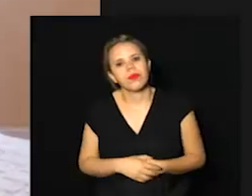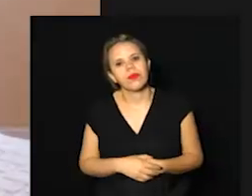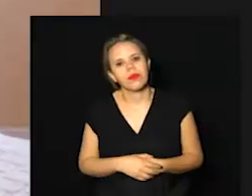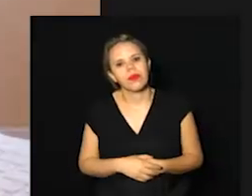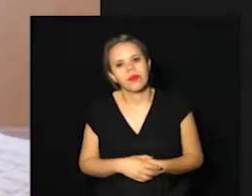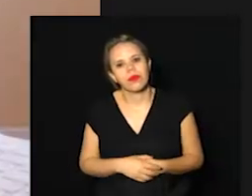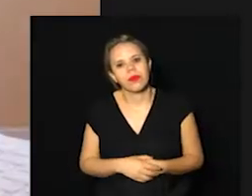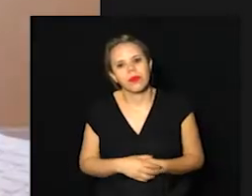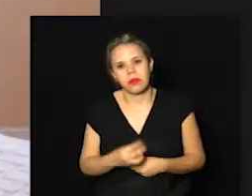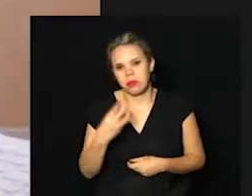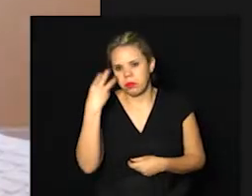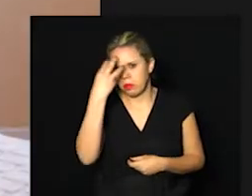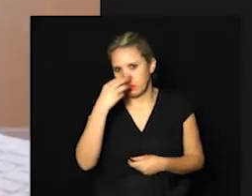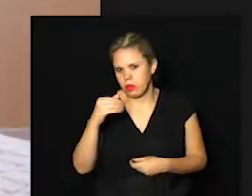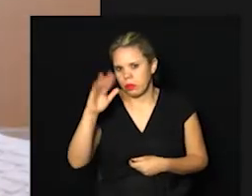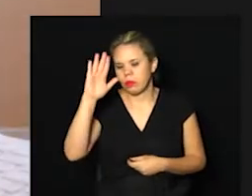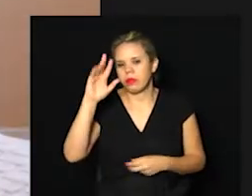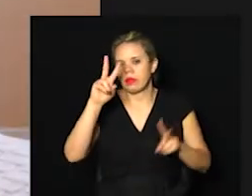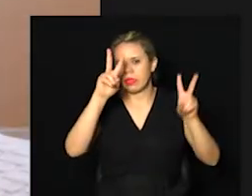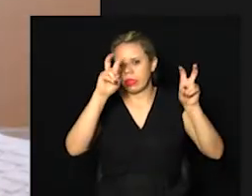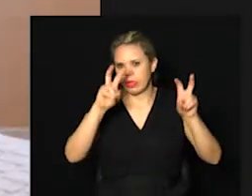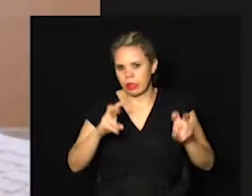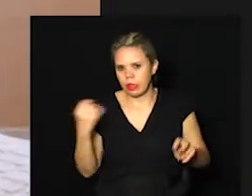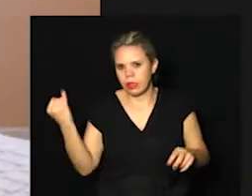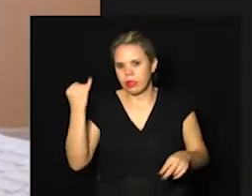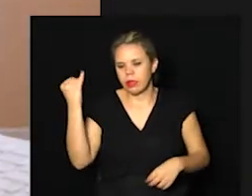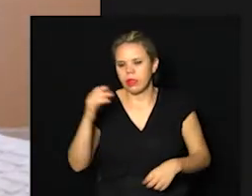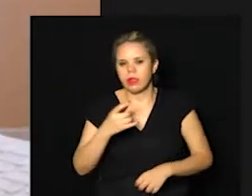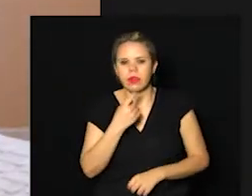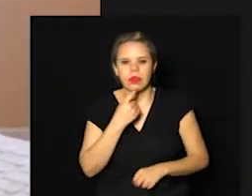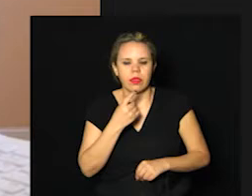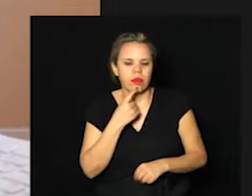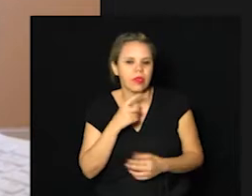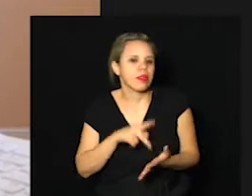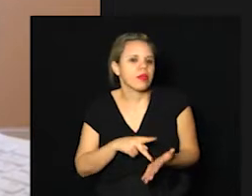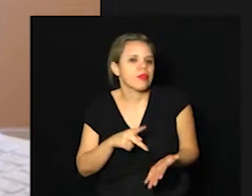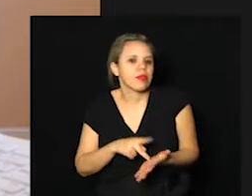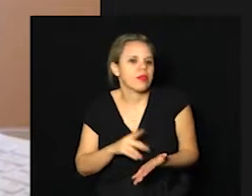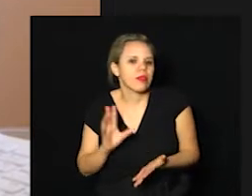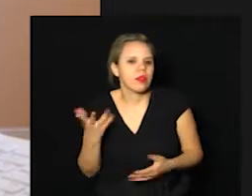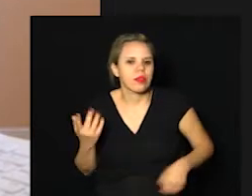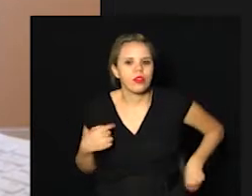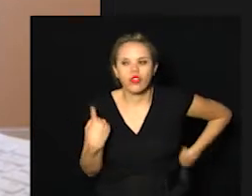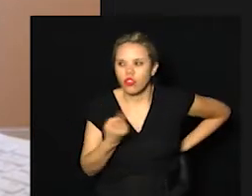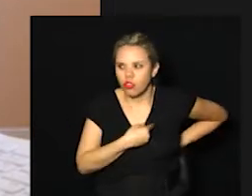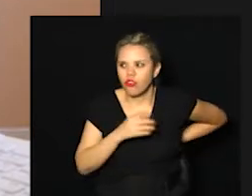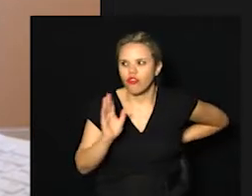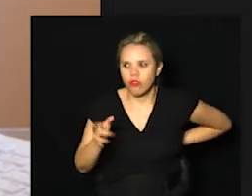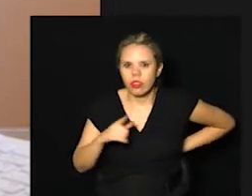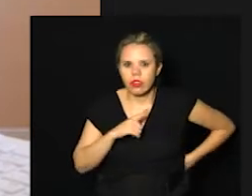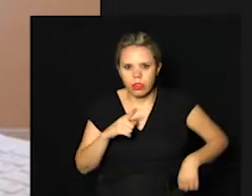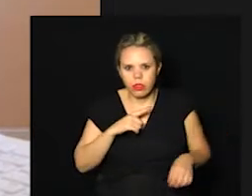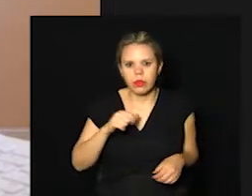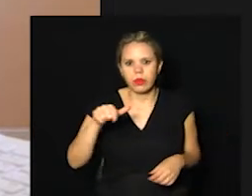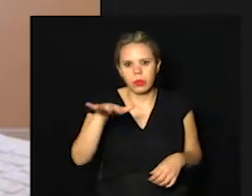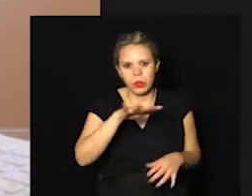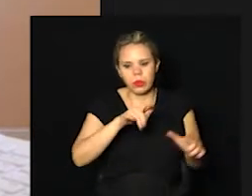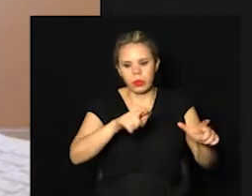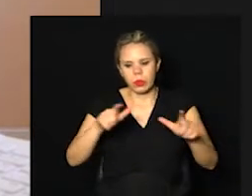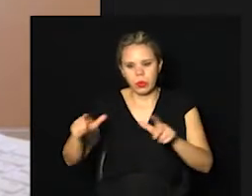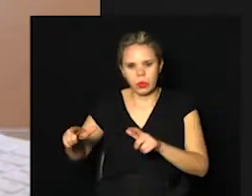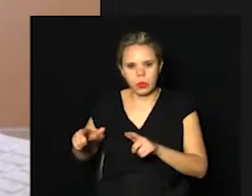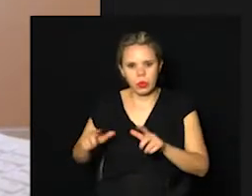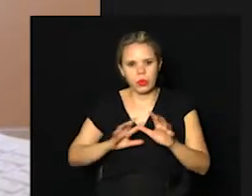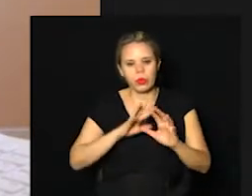Mais de 3 horas, um assunto muito importante para Campinas, porque, na verdade, o que acontece? Nós já temos a área de proteção ambiental.